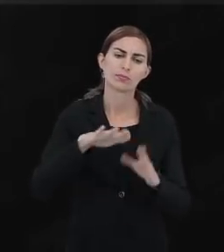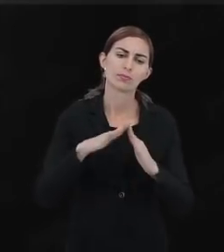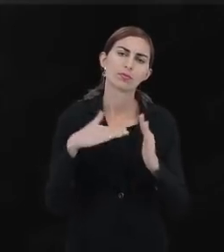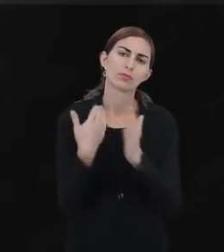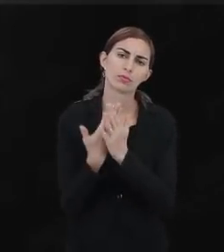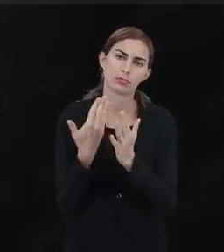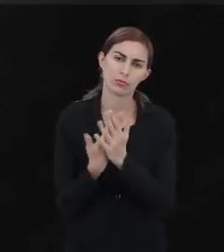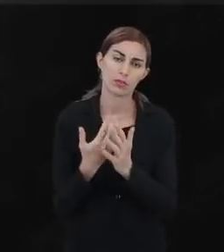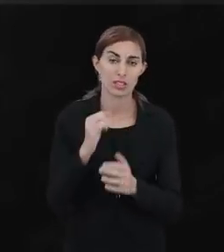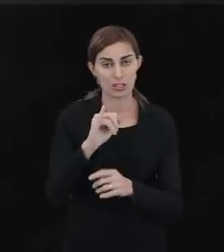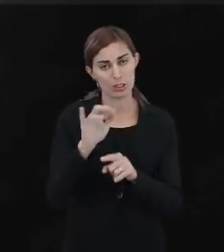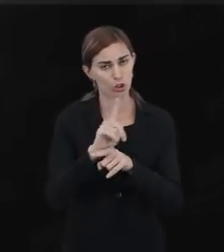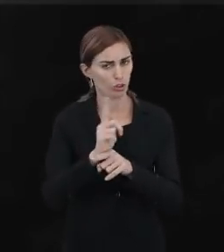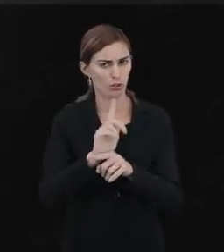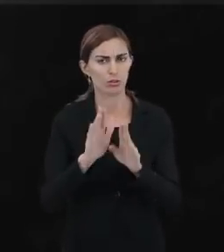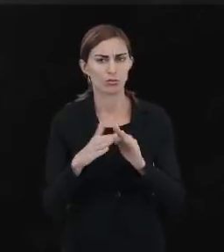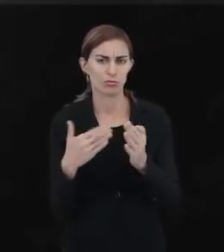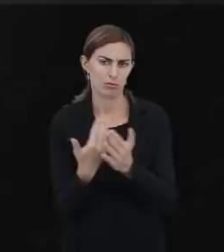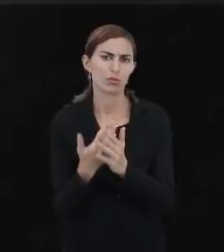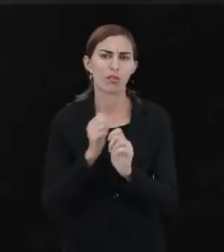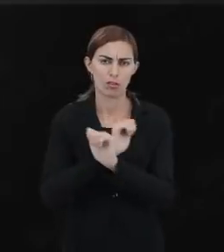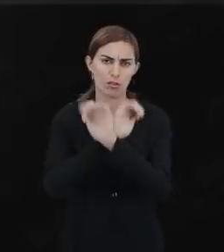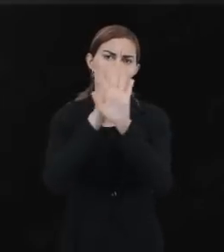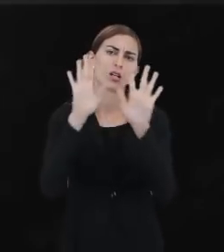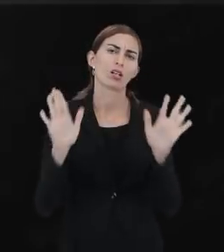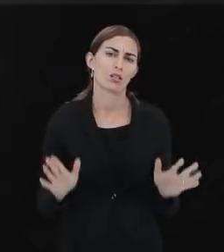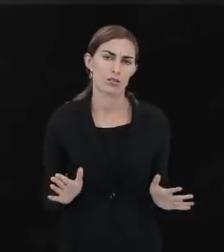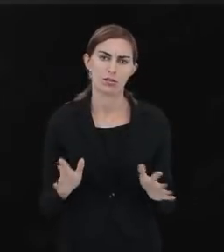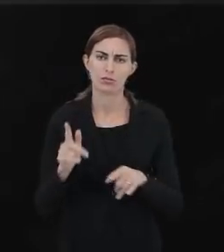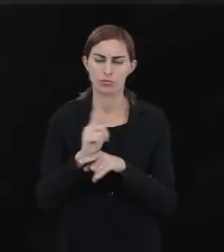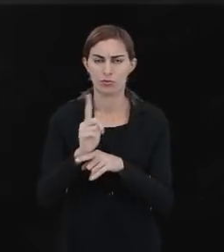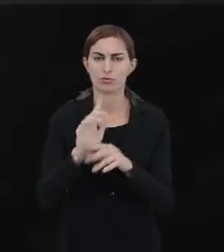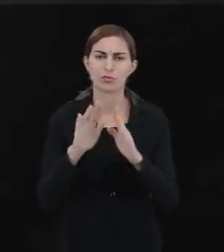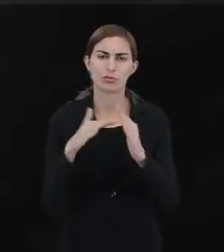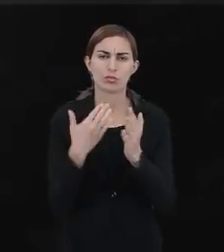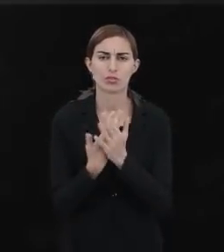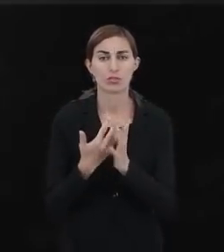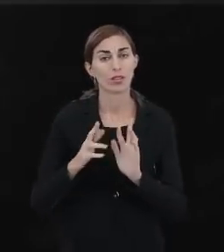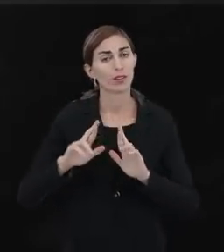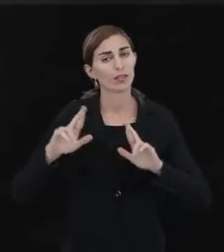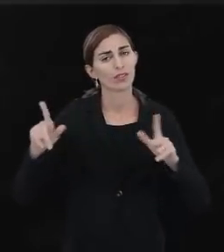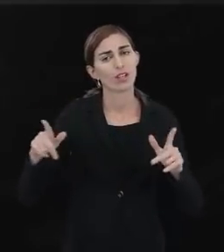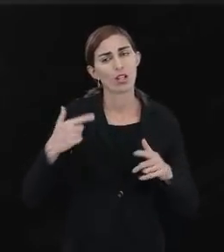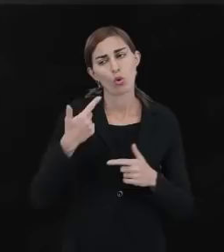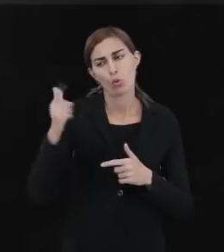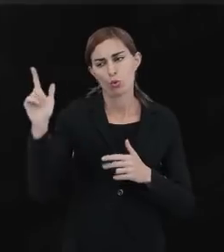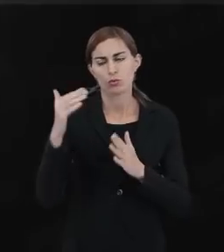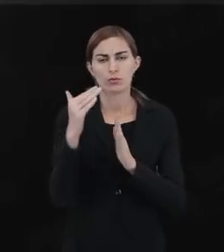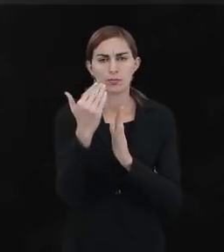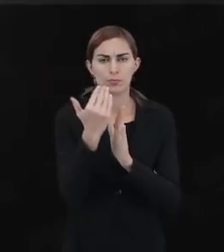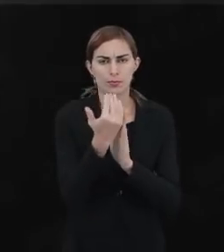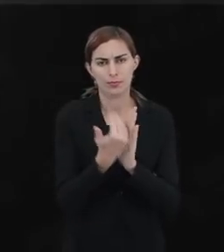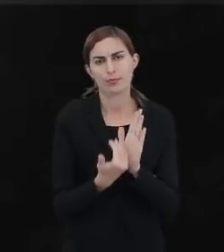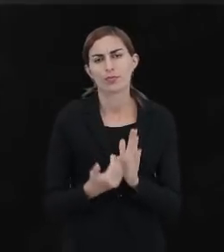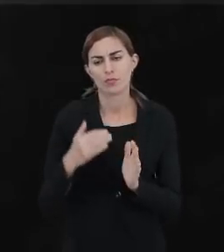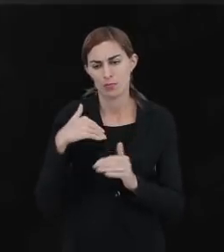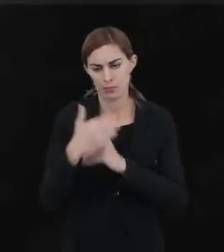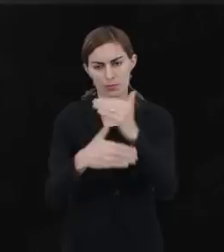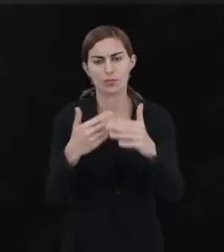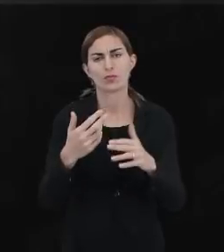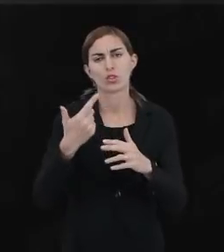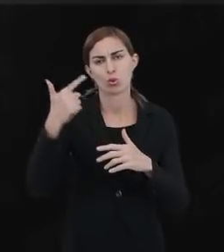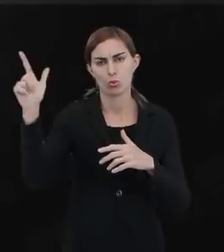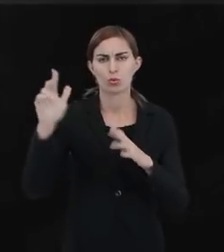ensino a gestão da escola foi claramente por ser a gestão escolar você vai ter uma diferenciação de outros processos e outras instituições também